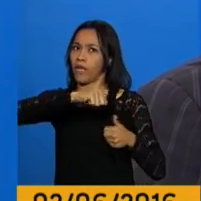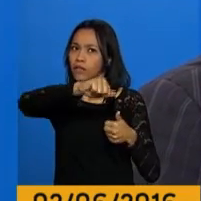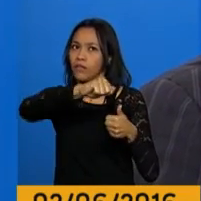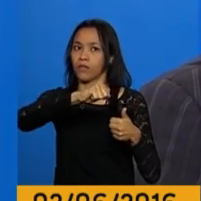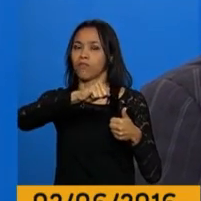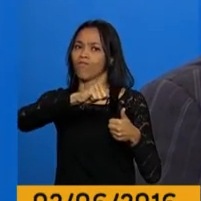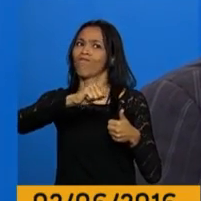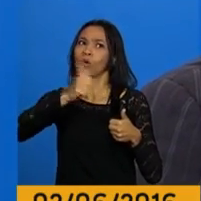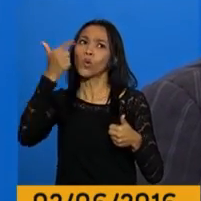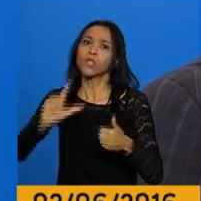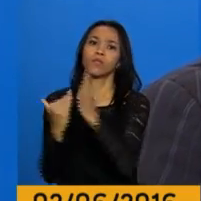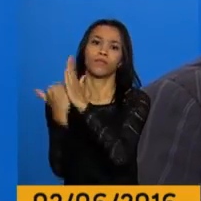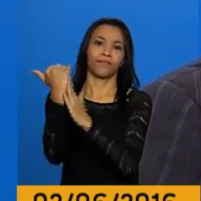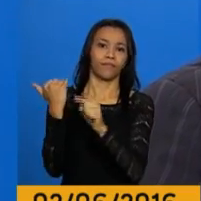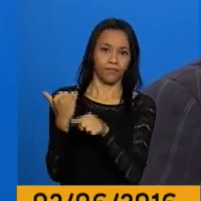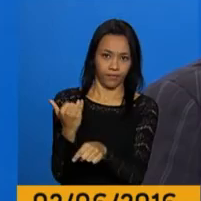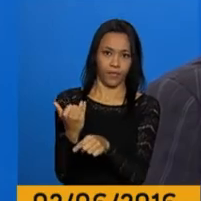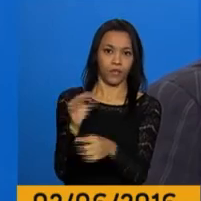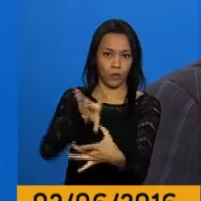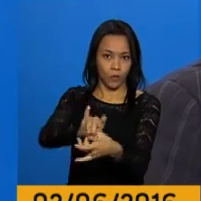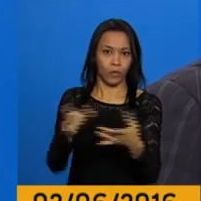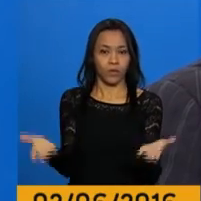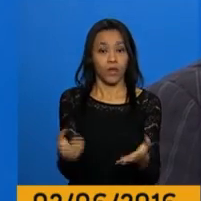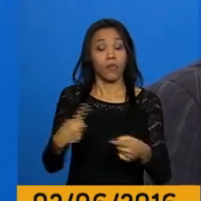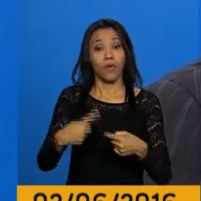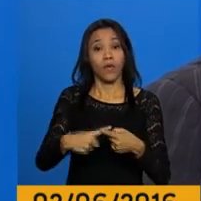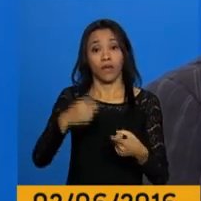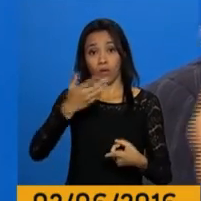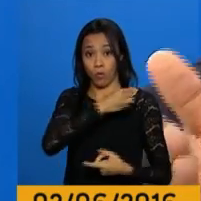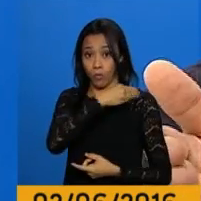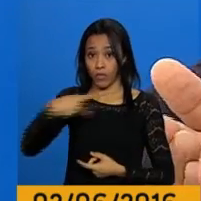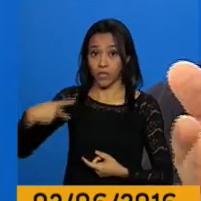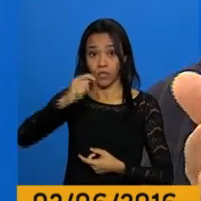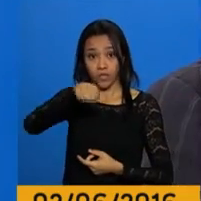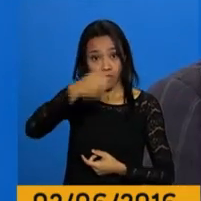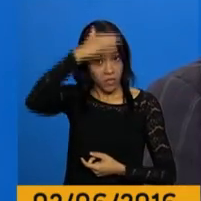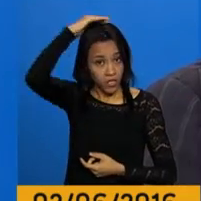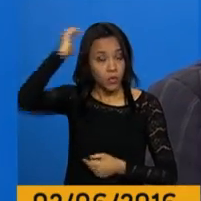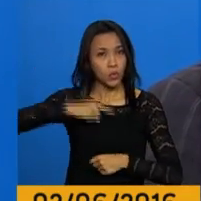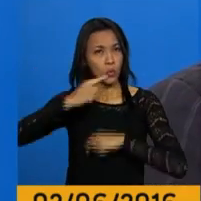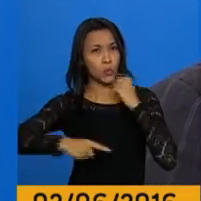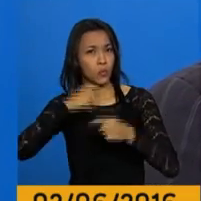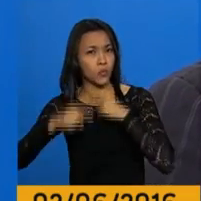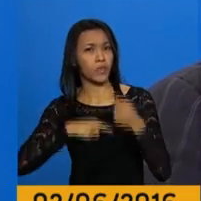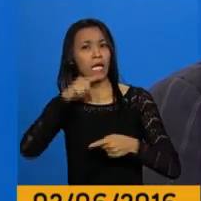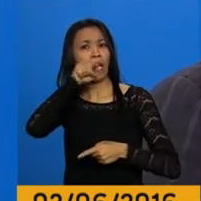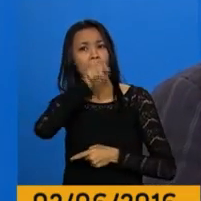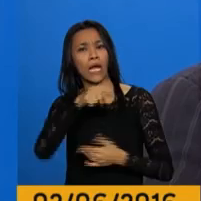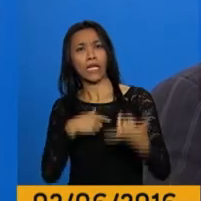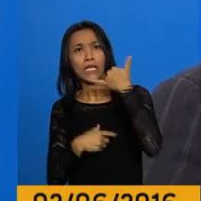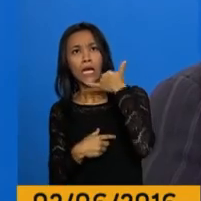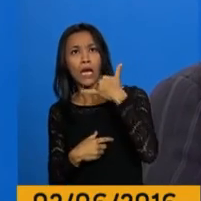Então nós ganhamos por vários aspectos, daí porque a palavra do presidente Michel, havia dúvida no plenário, ligaram a ele pessoalmente e ele disse